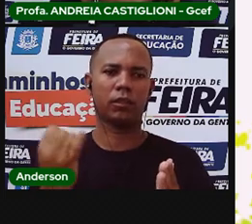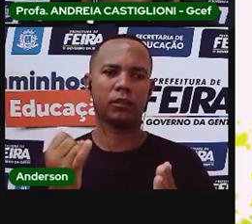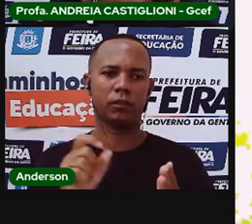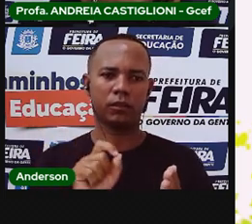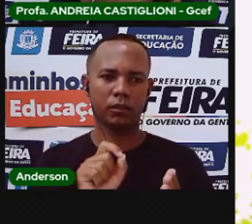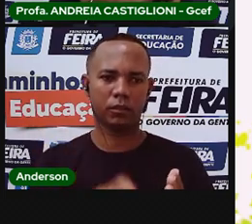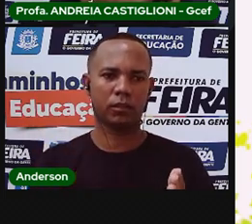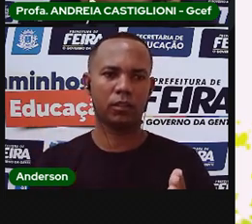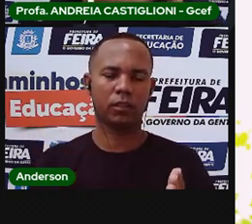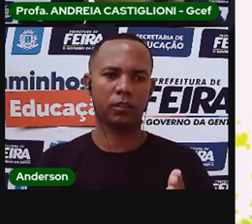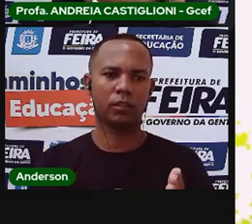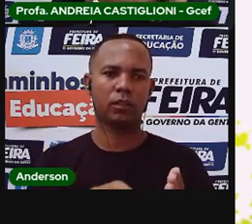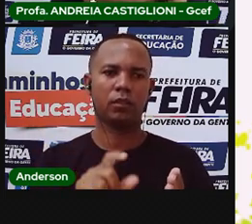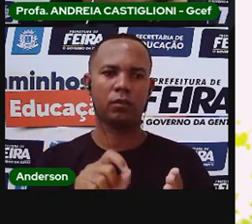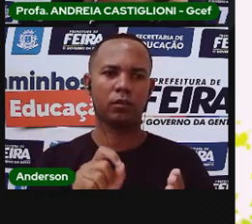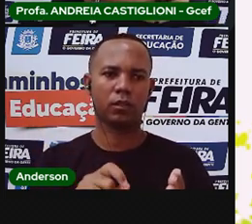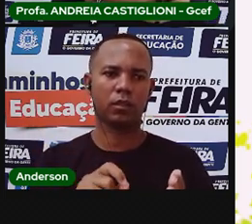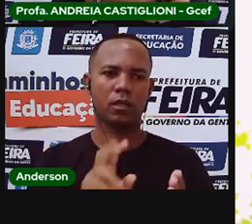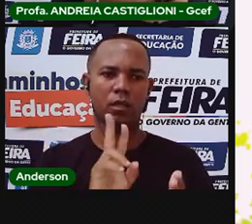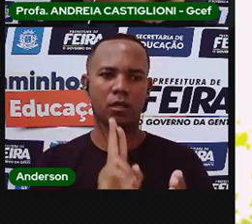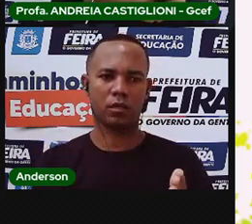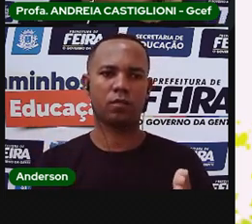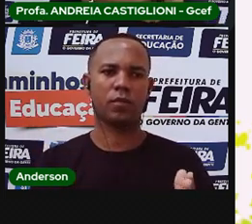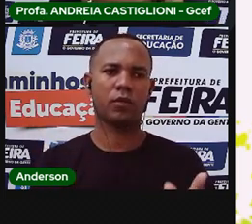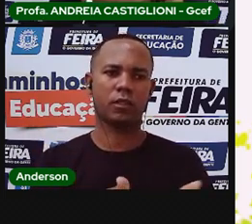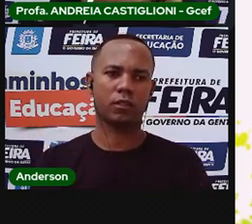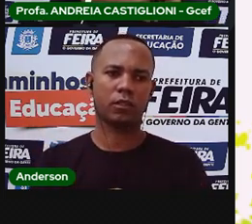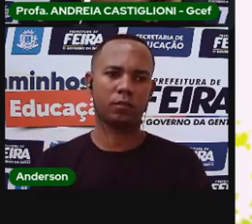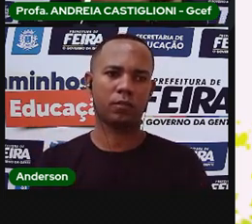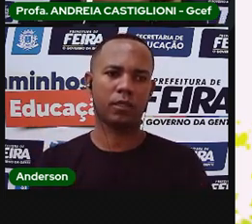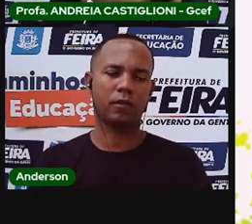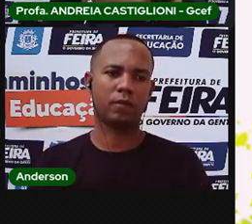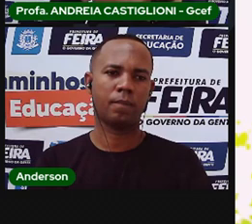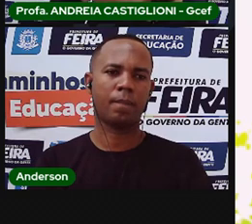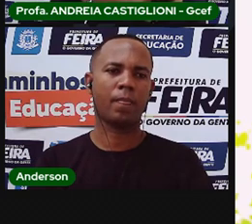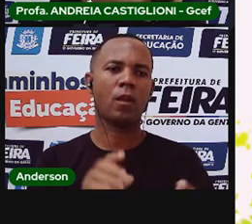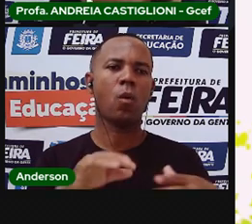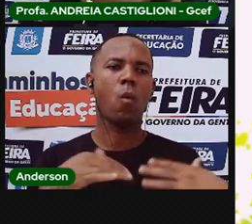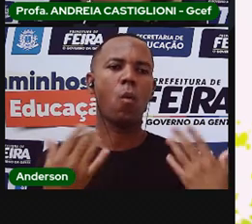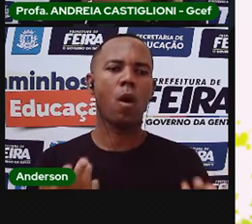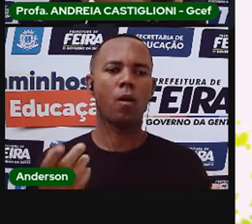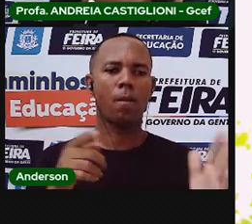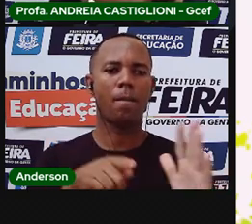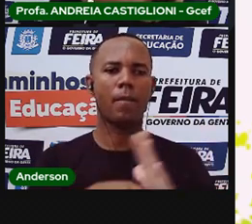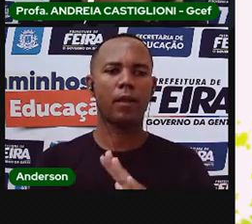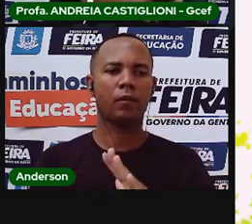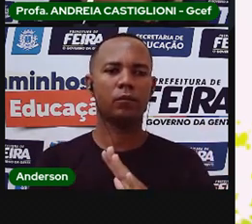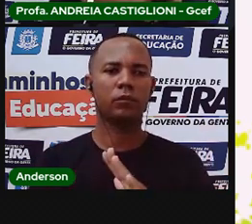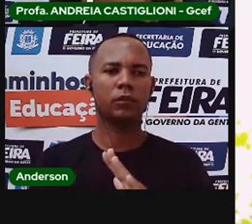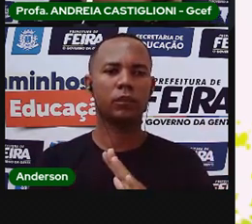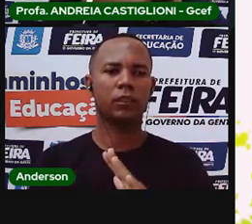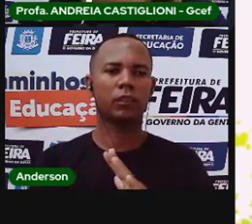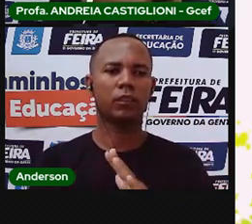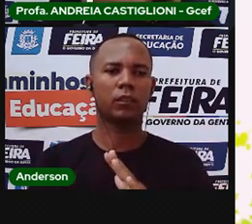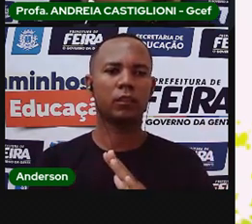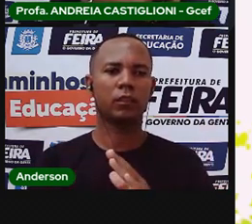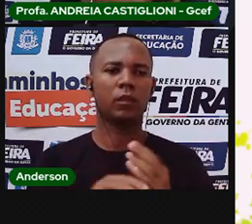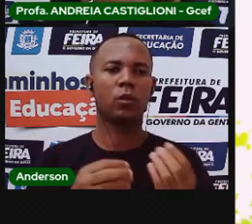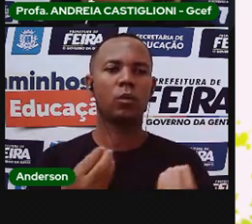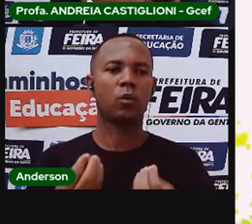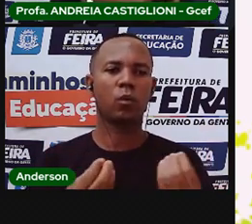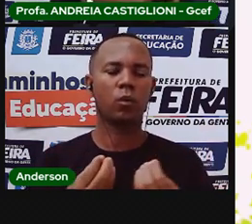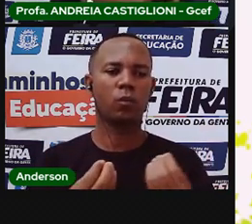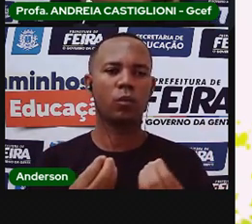Diga Algo e vocês vão colocar a resposta de vocês para essa pergunta. Para você, o que é protagonismo